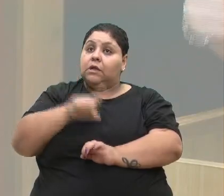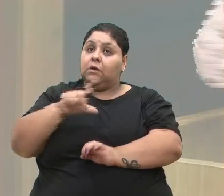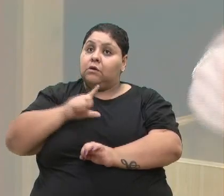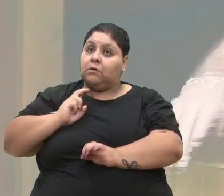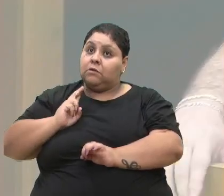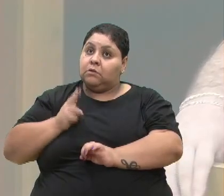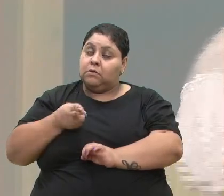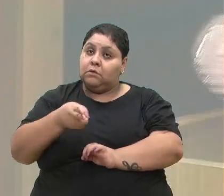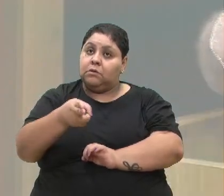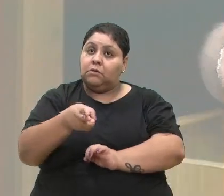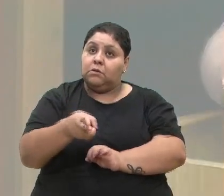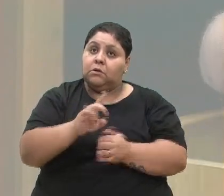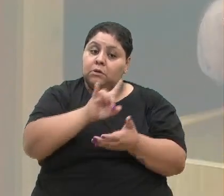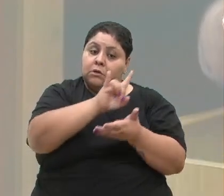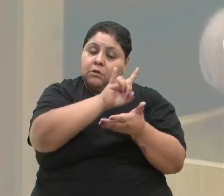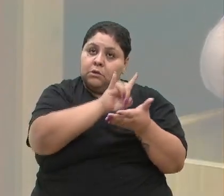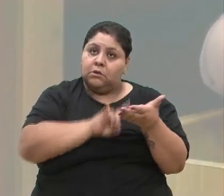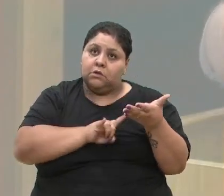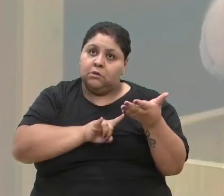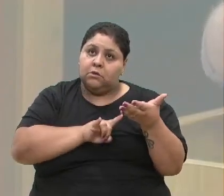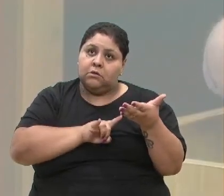um parecer